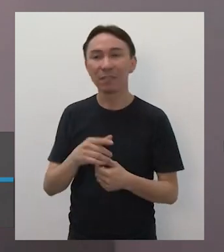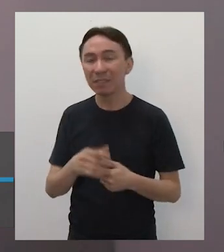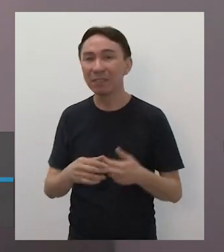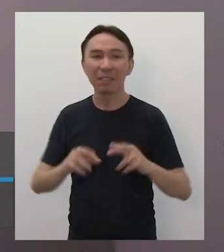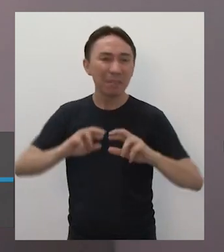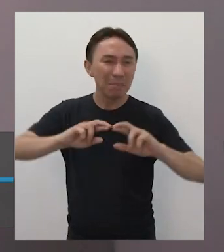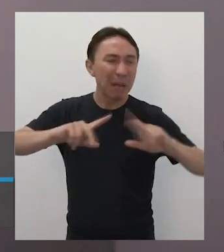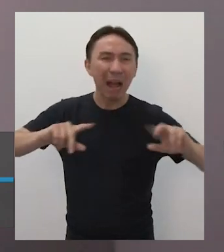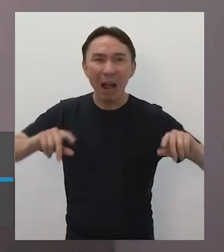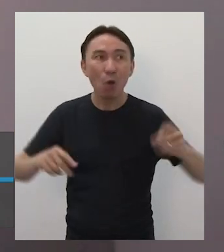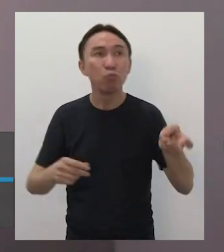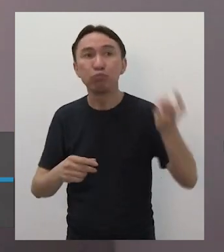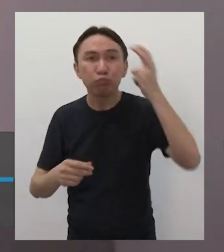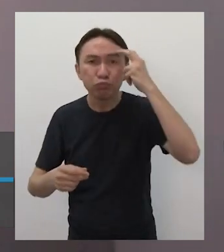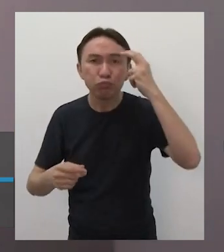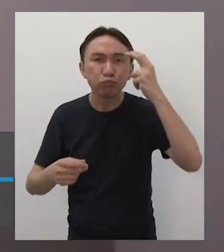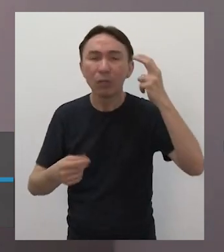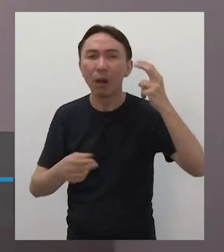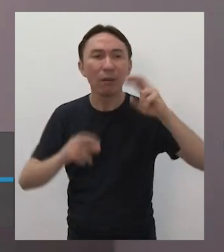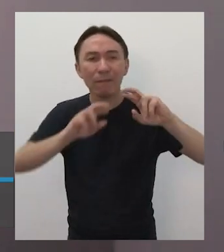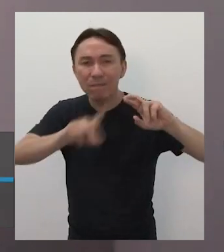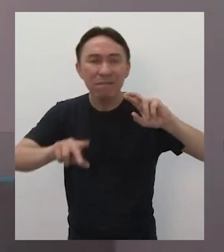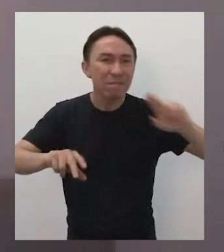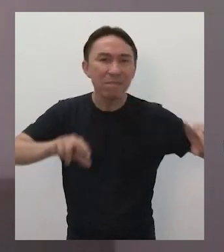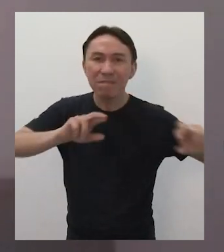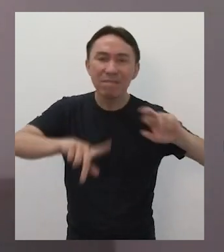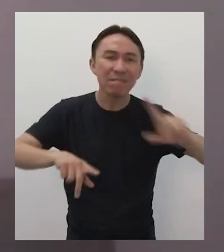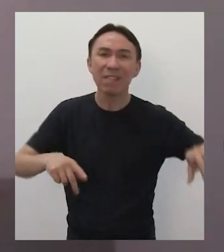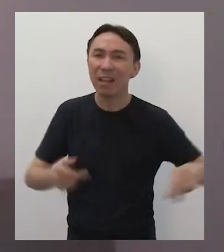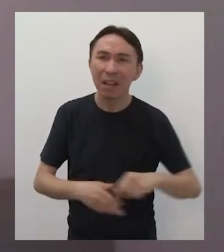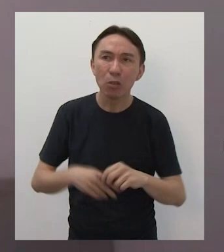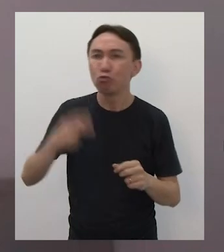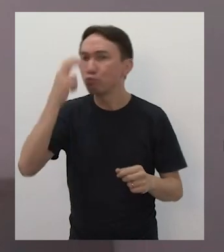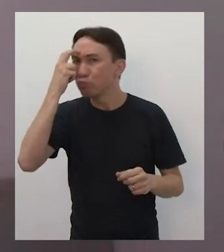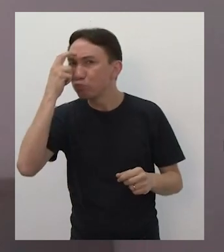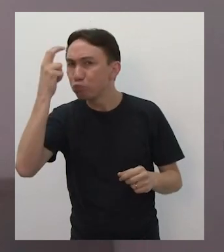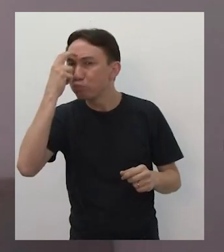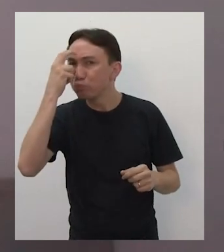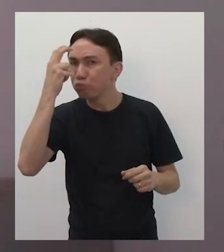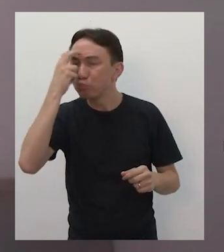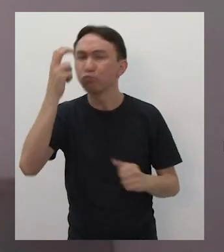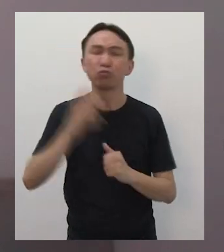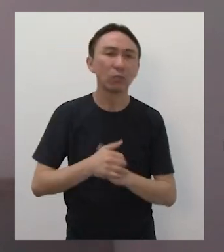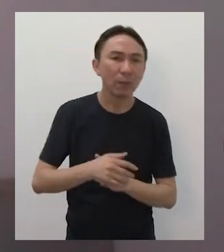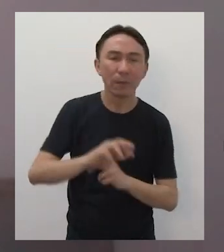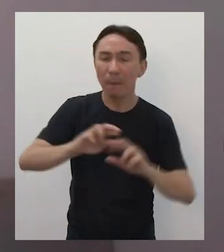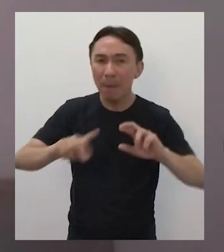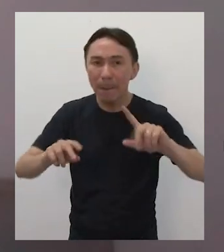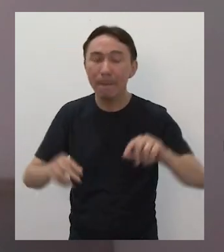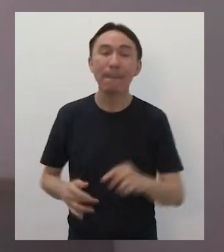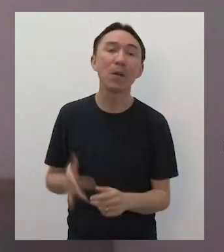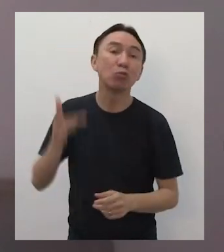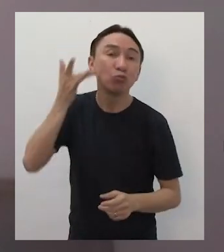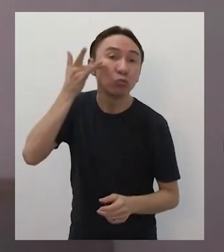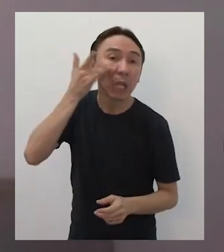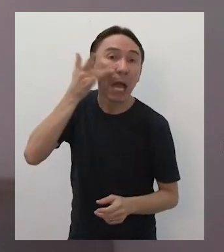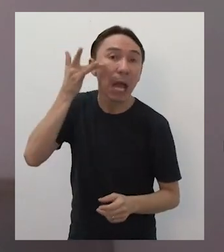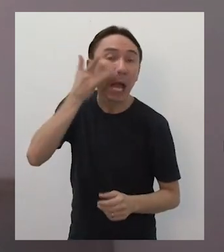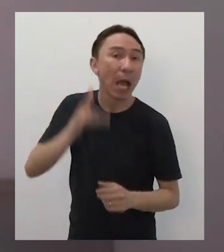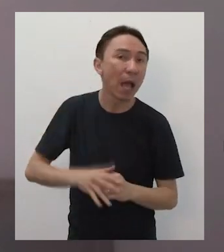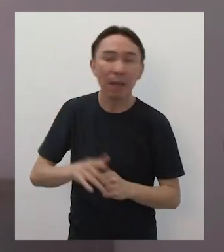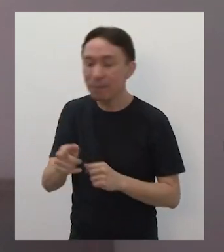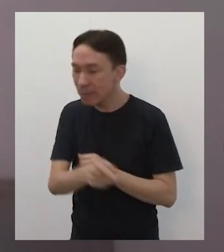manifestações culturais, intelectuais, estéticas, a ter imaginação, a ser receptiva e valorizar